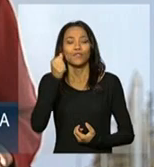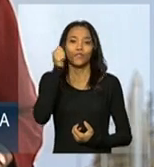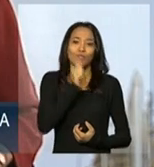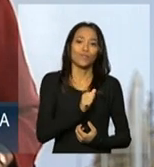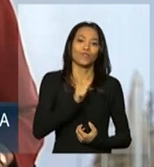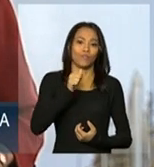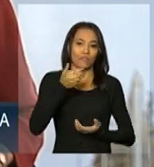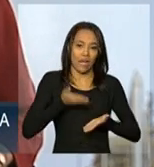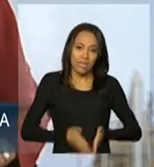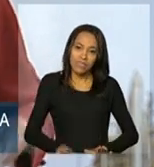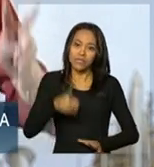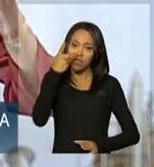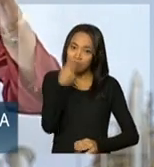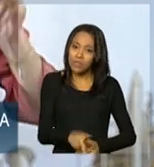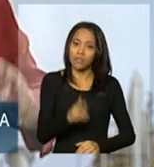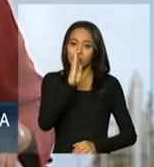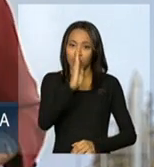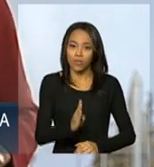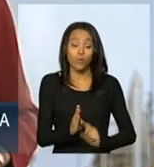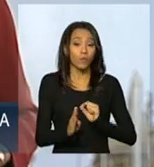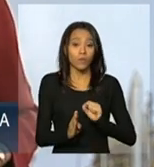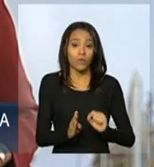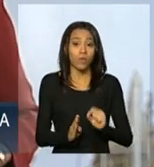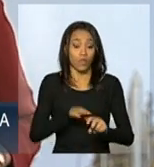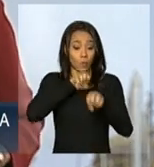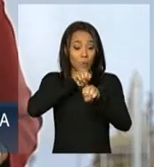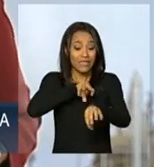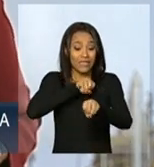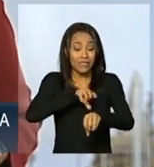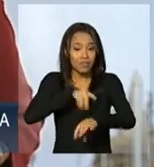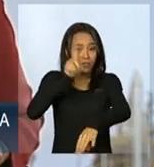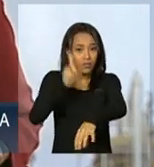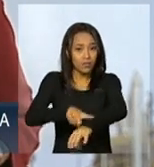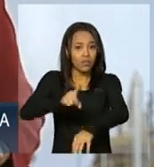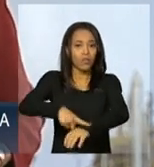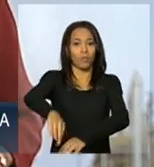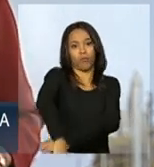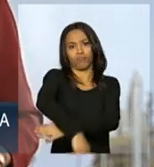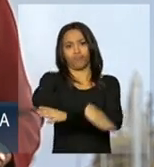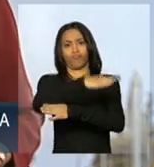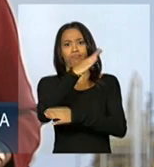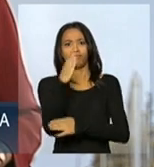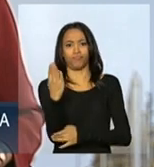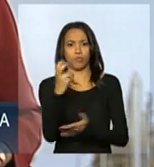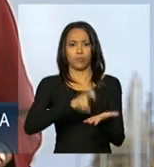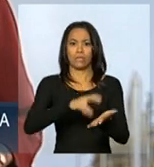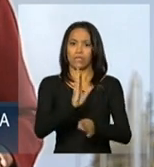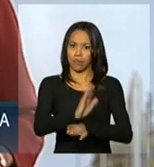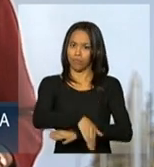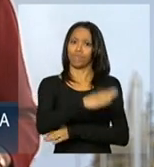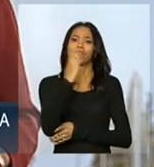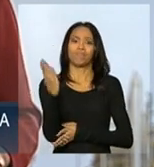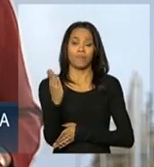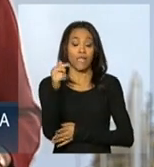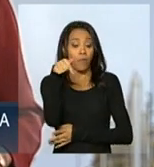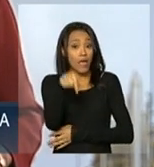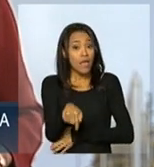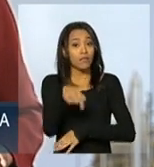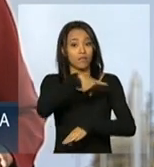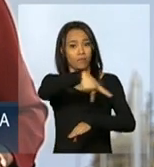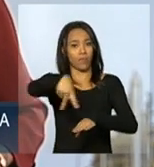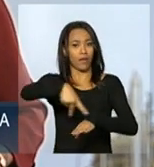menina nascido nesse país uma educação em tempo integral. Esse país é um